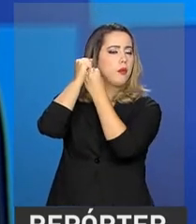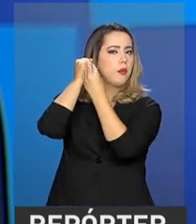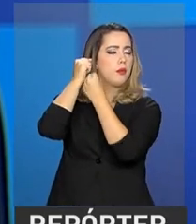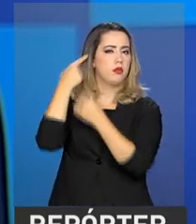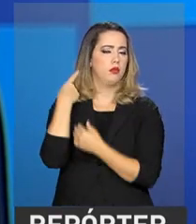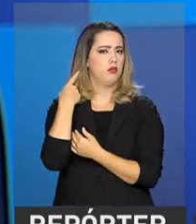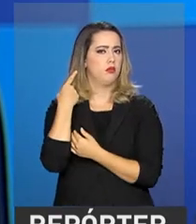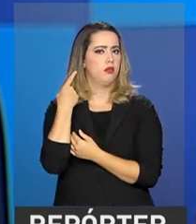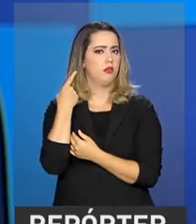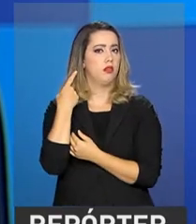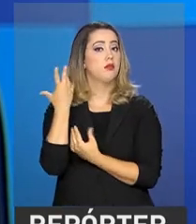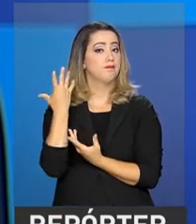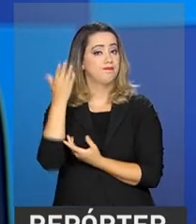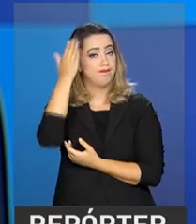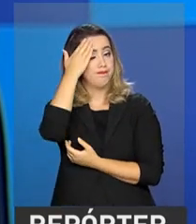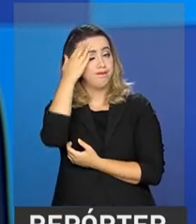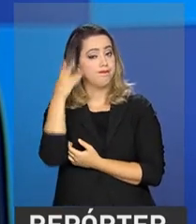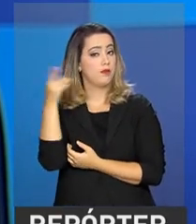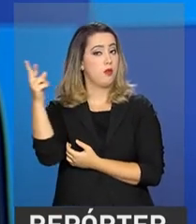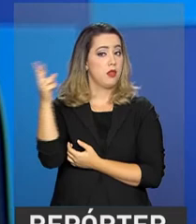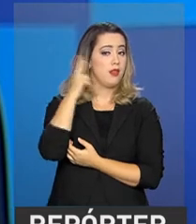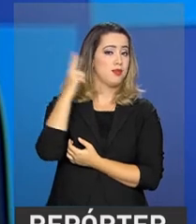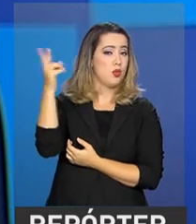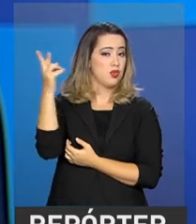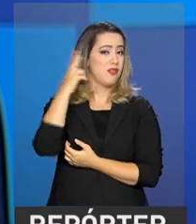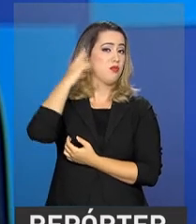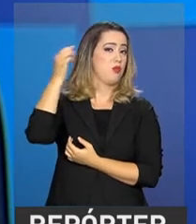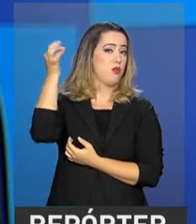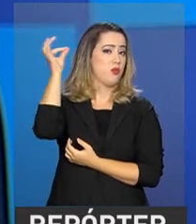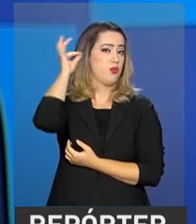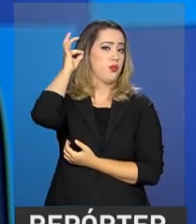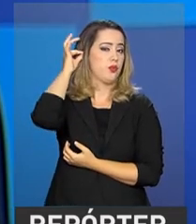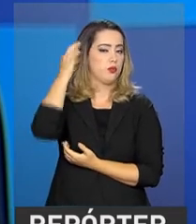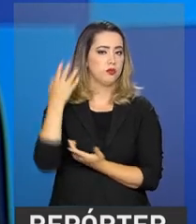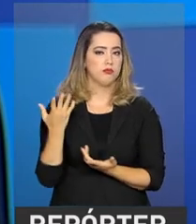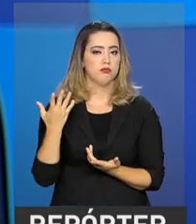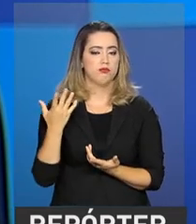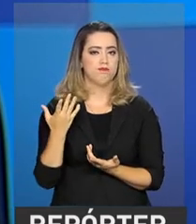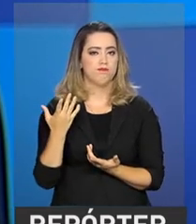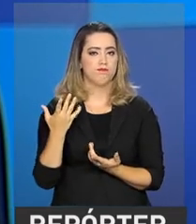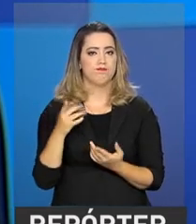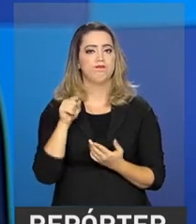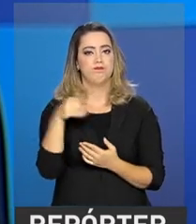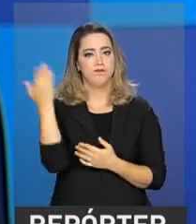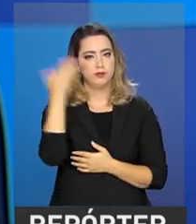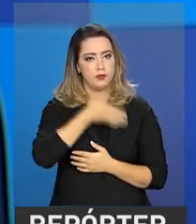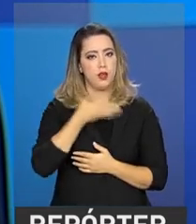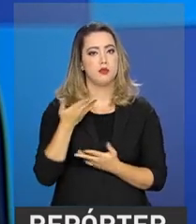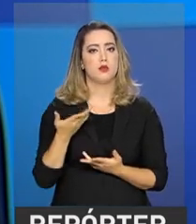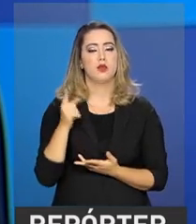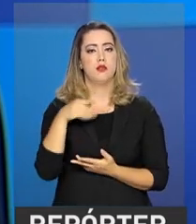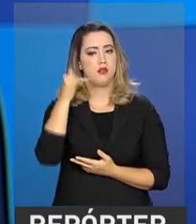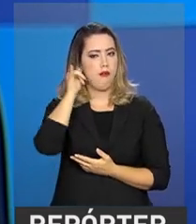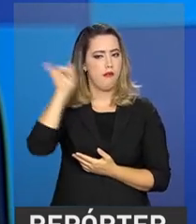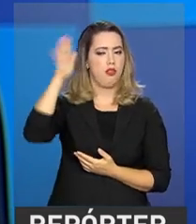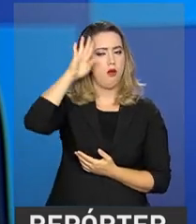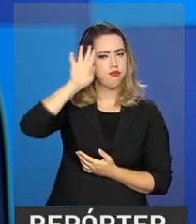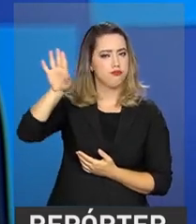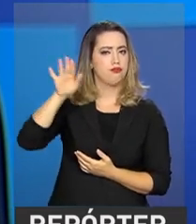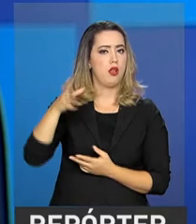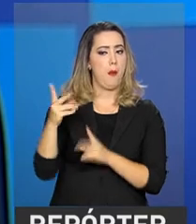para a transmissão de respostas das provas por